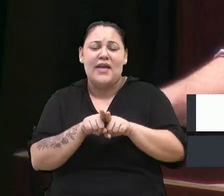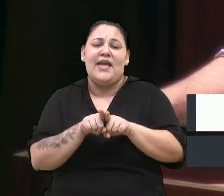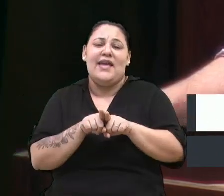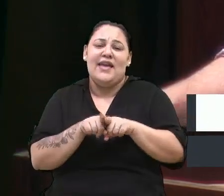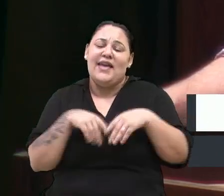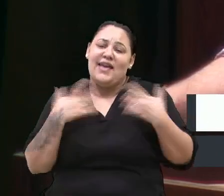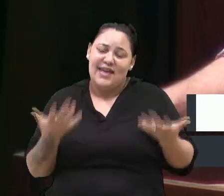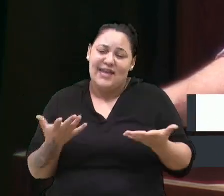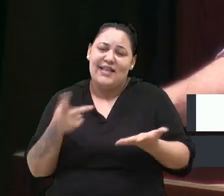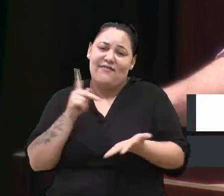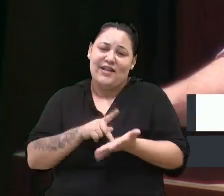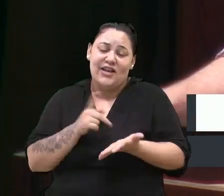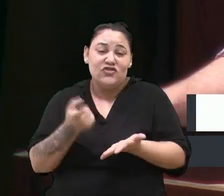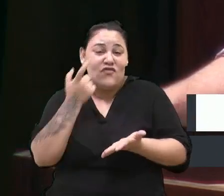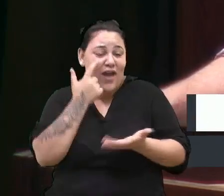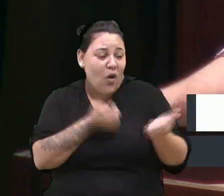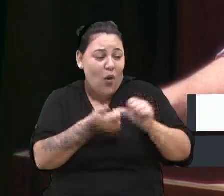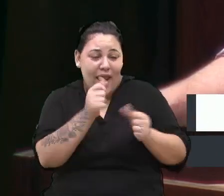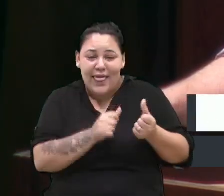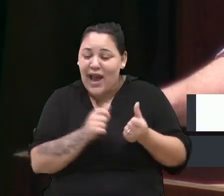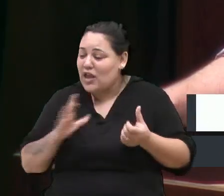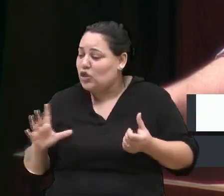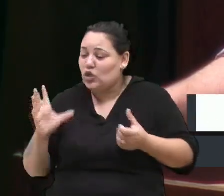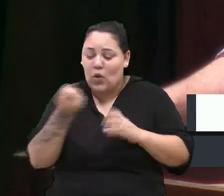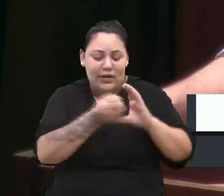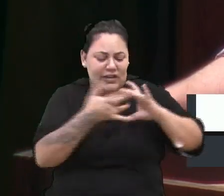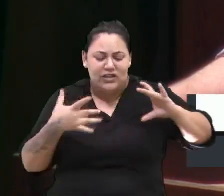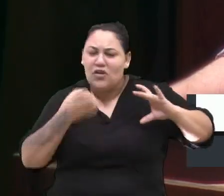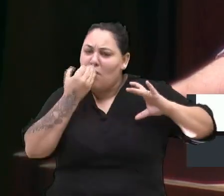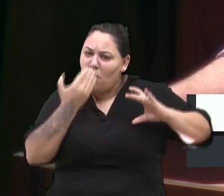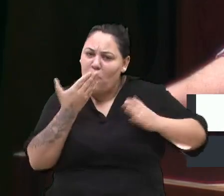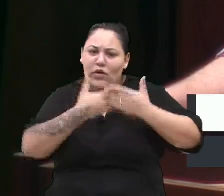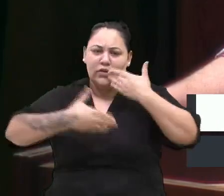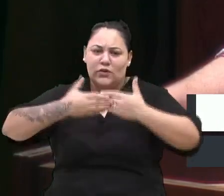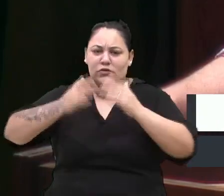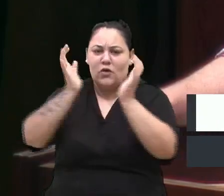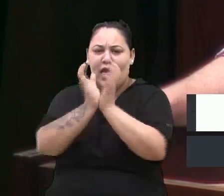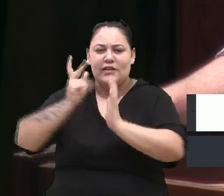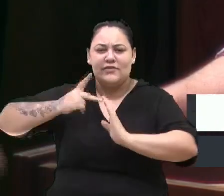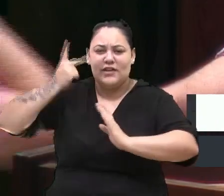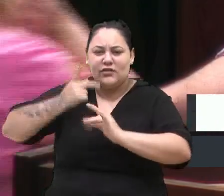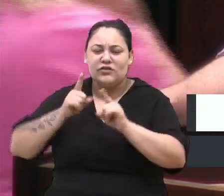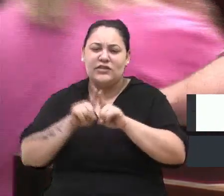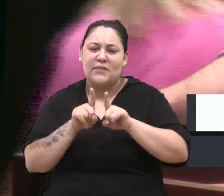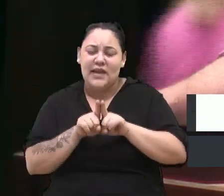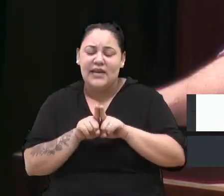E a gente vê qualidades em todos os colegas, né?